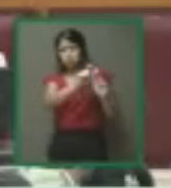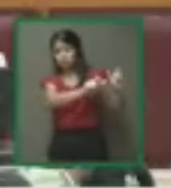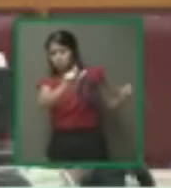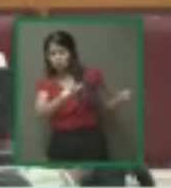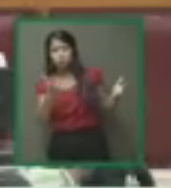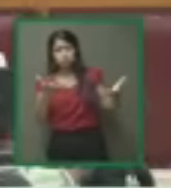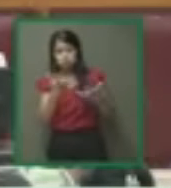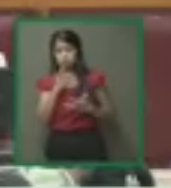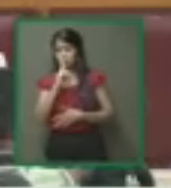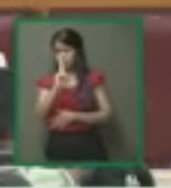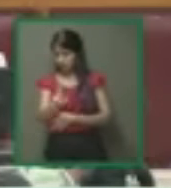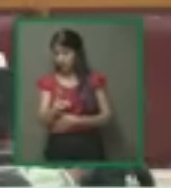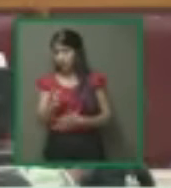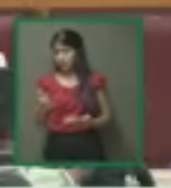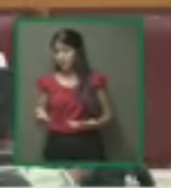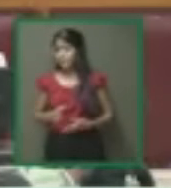senhor pretende responder?